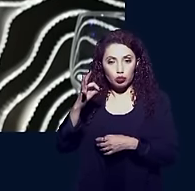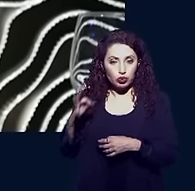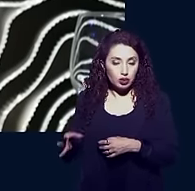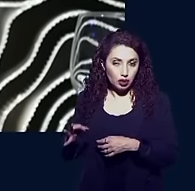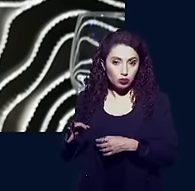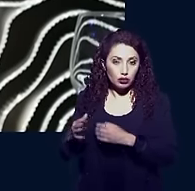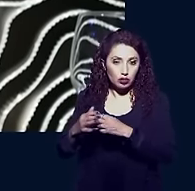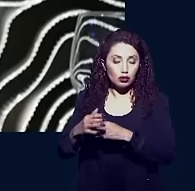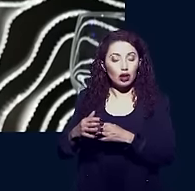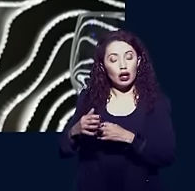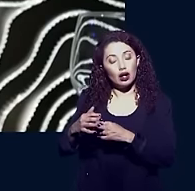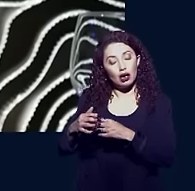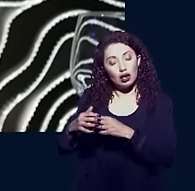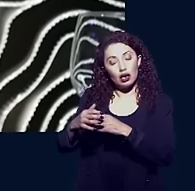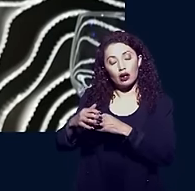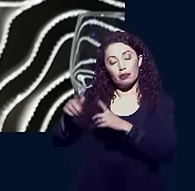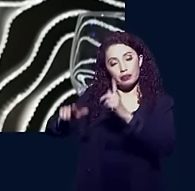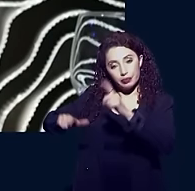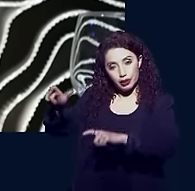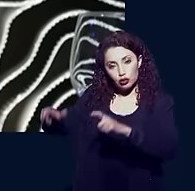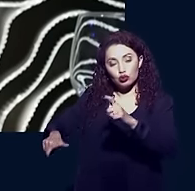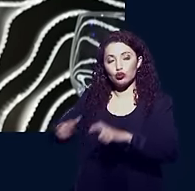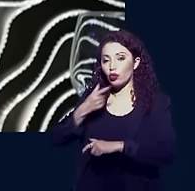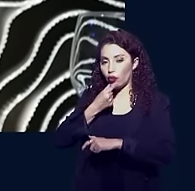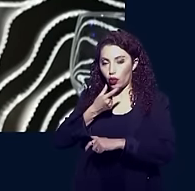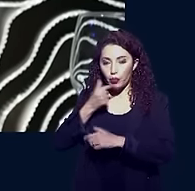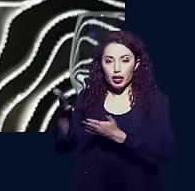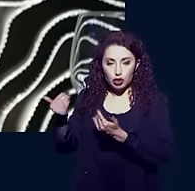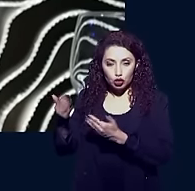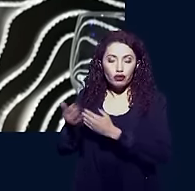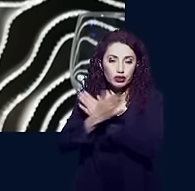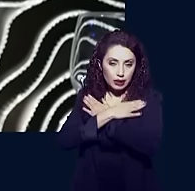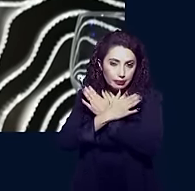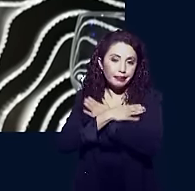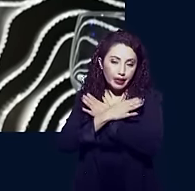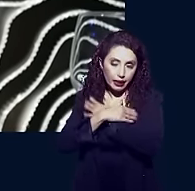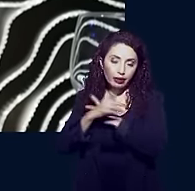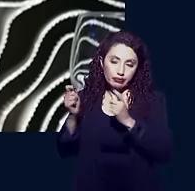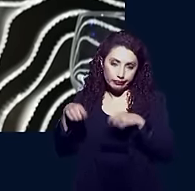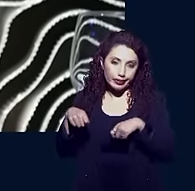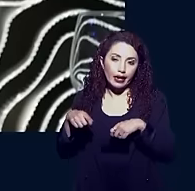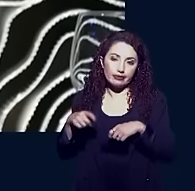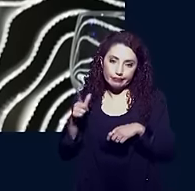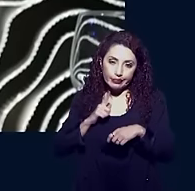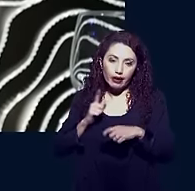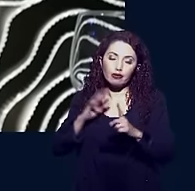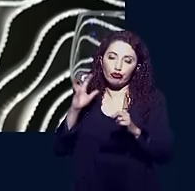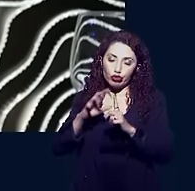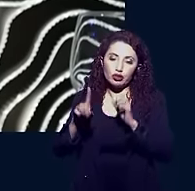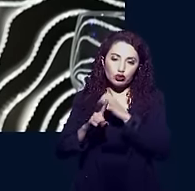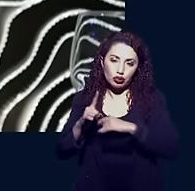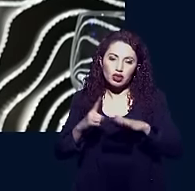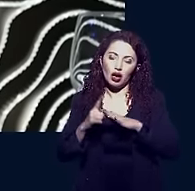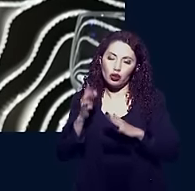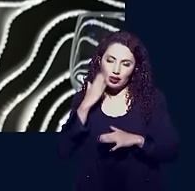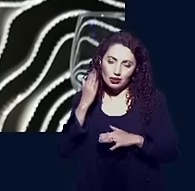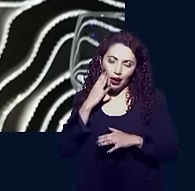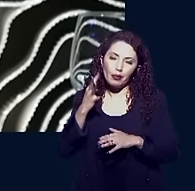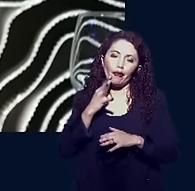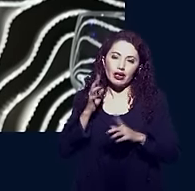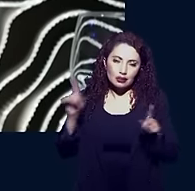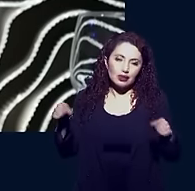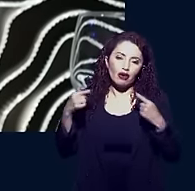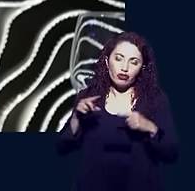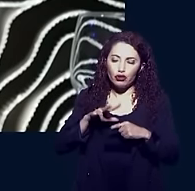tá desempregada e isso pode ter de fato uma implicação social então ele sabe dos Desafios ele vai fazer o que for preciso para estimular